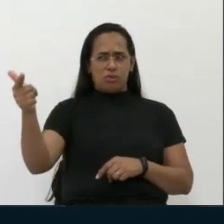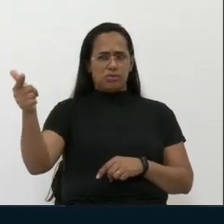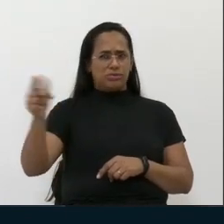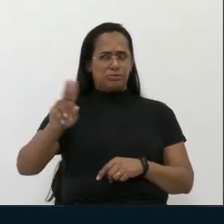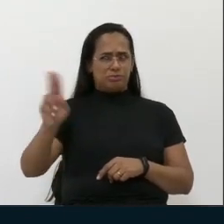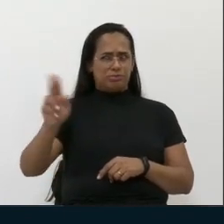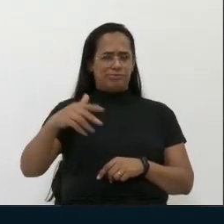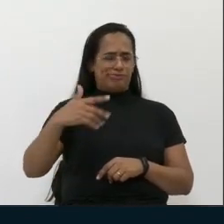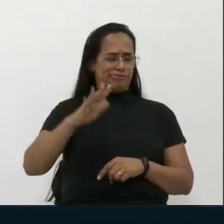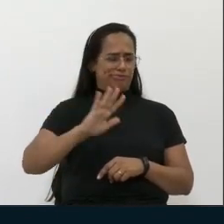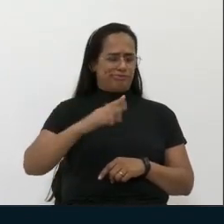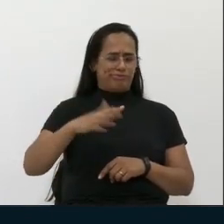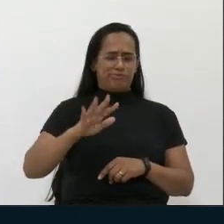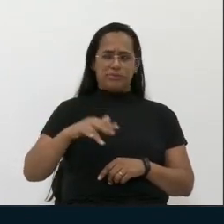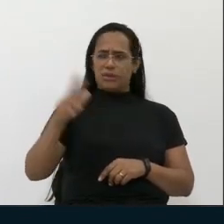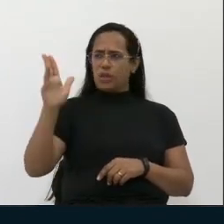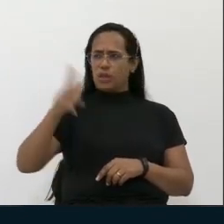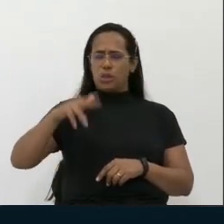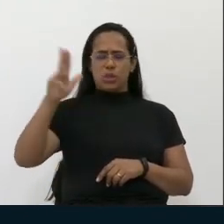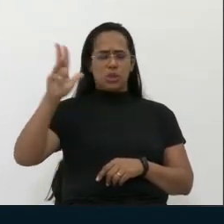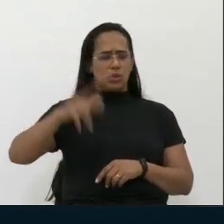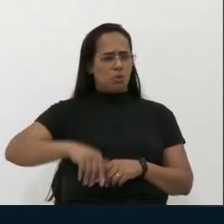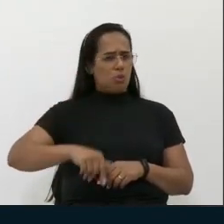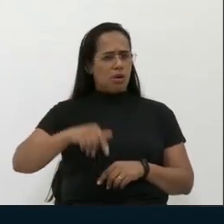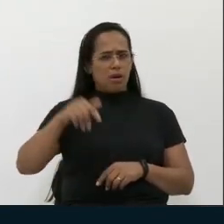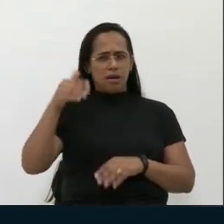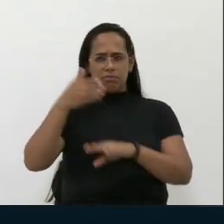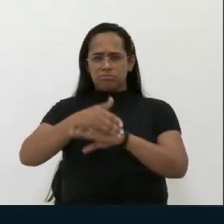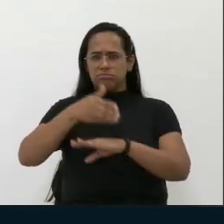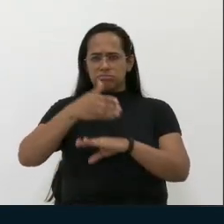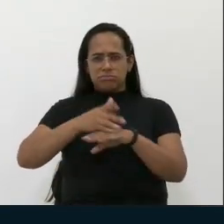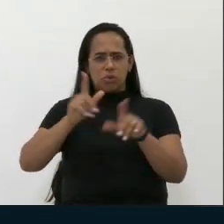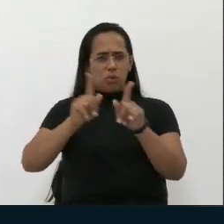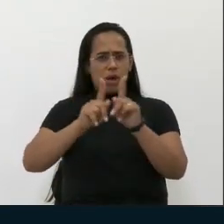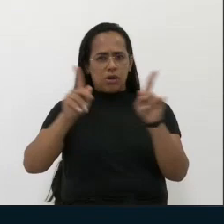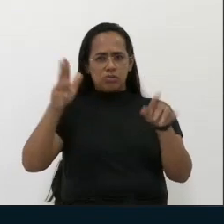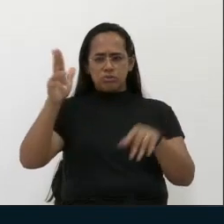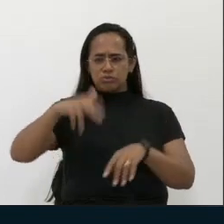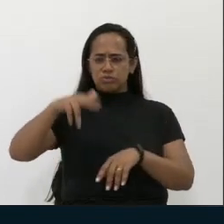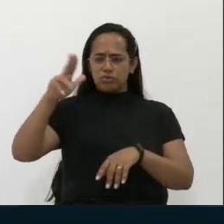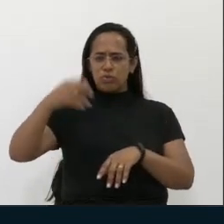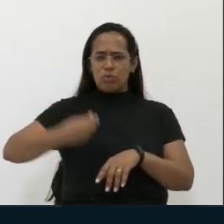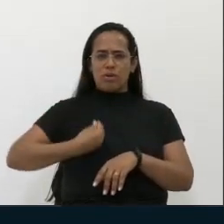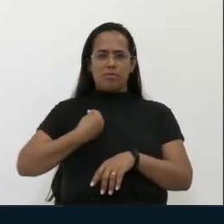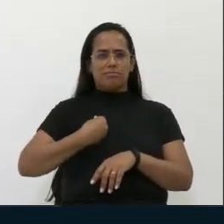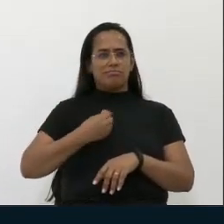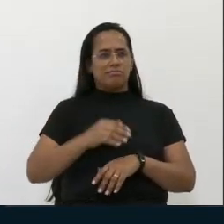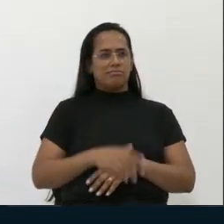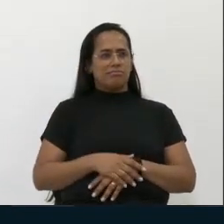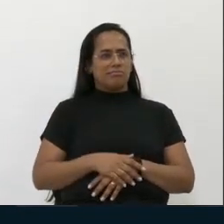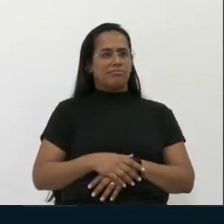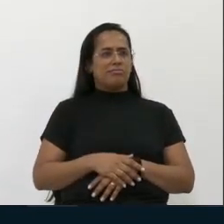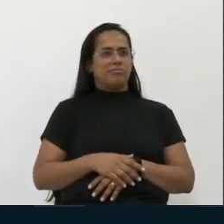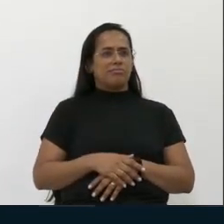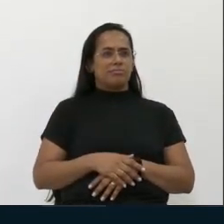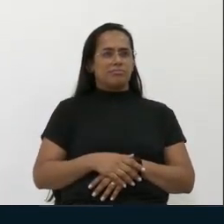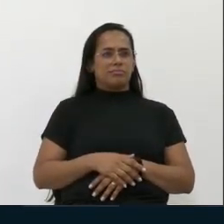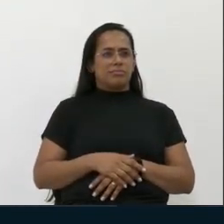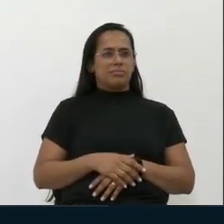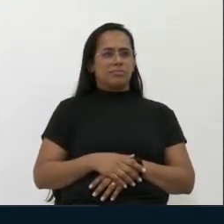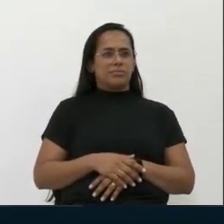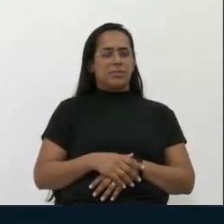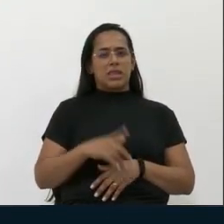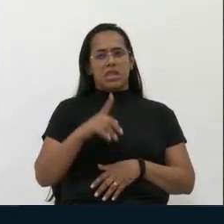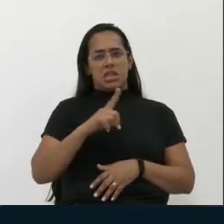Nunca. Nunca teve aqui. 4 anos de presidência, nunca teve. Só sobre... Ah, ele teve em campanha na Philips,